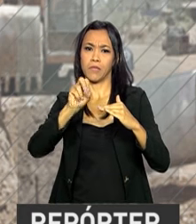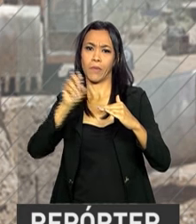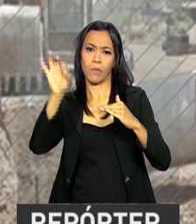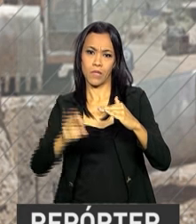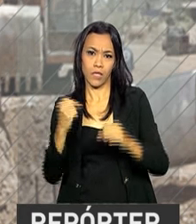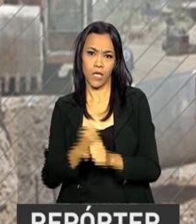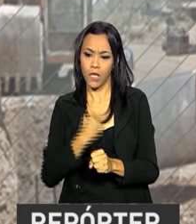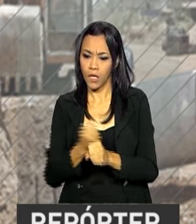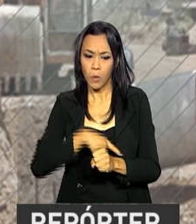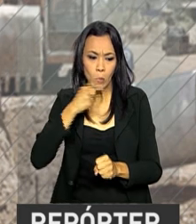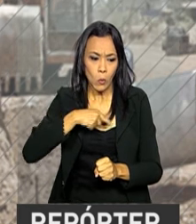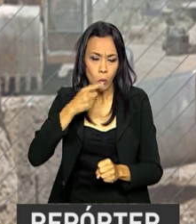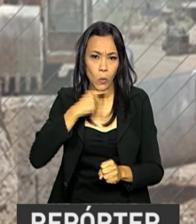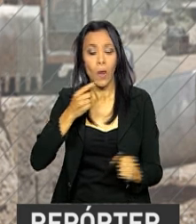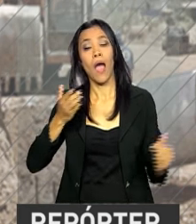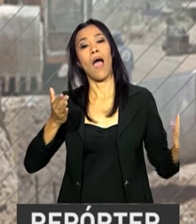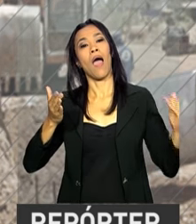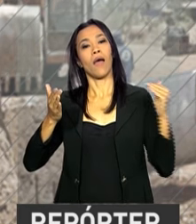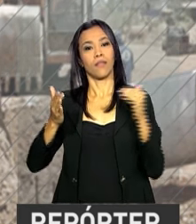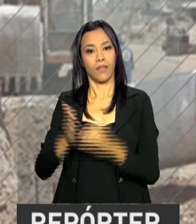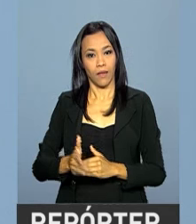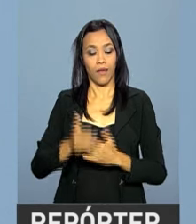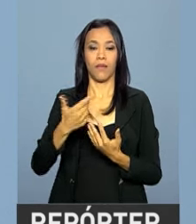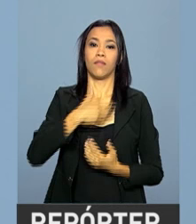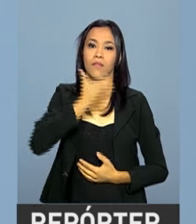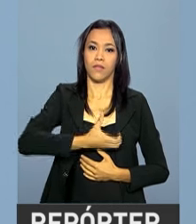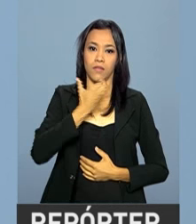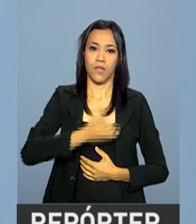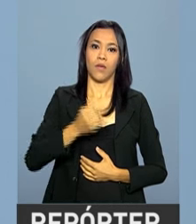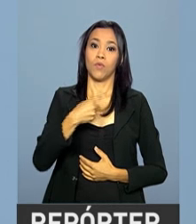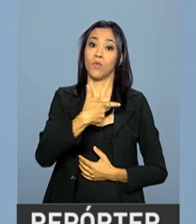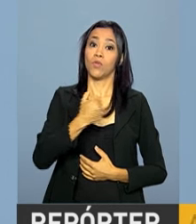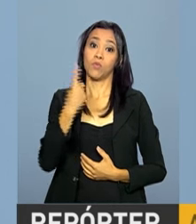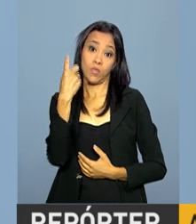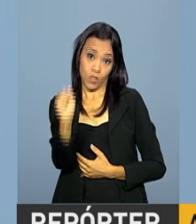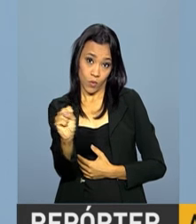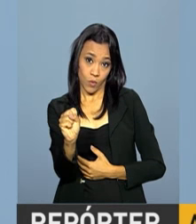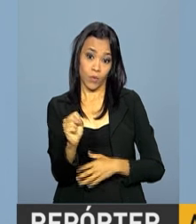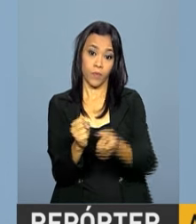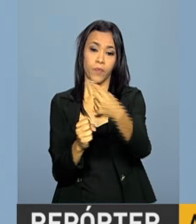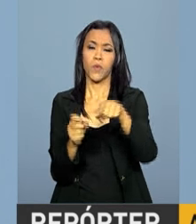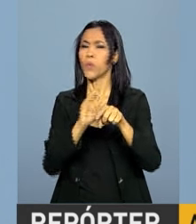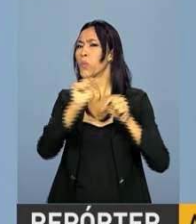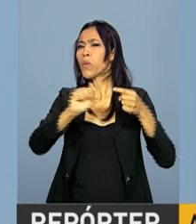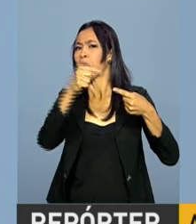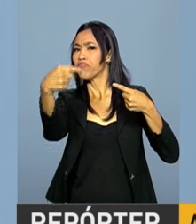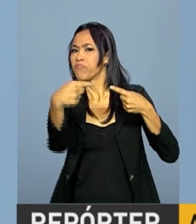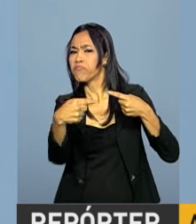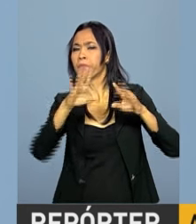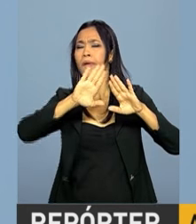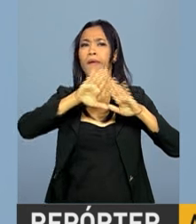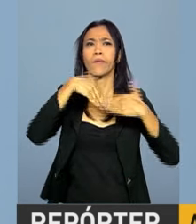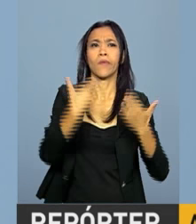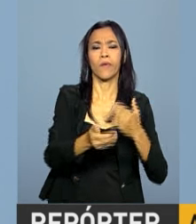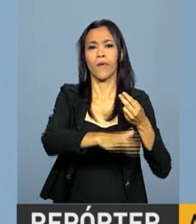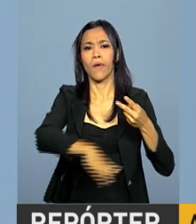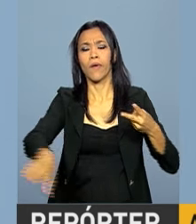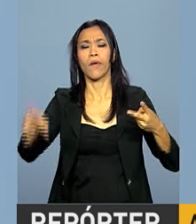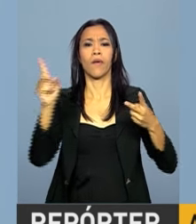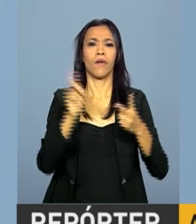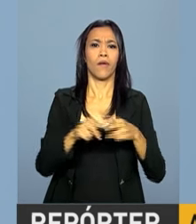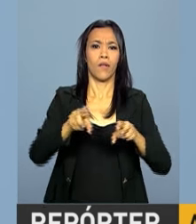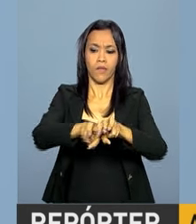devem ser finalizadas até dezembro de 2018. São obras de creche, quadra, pequena, são obras em